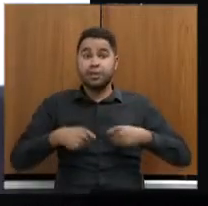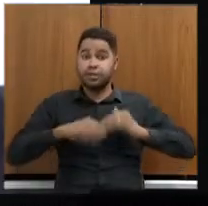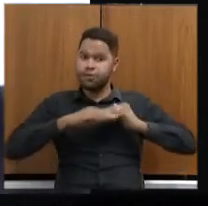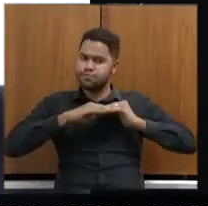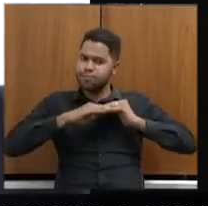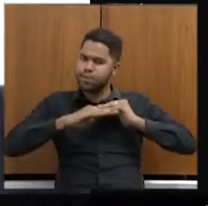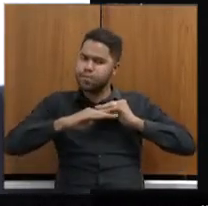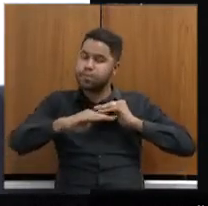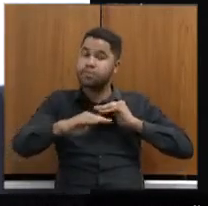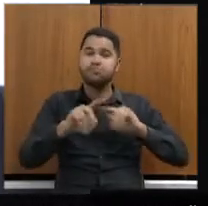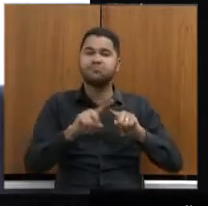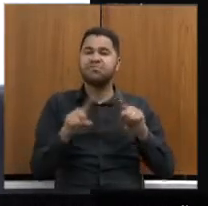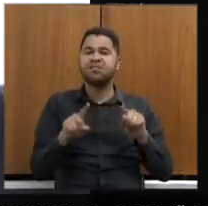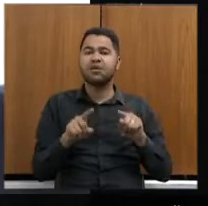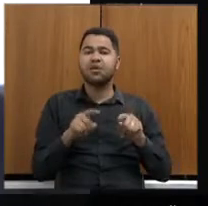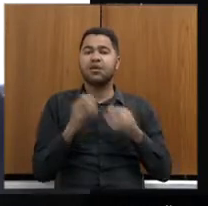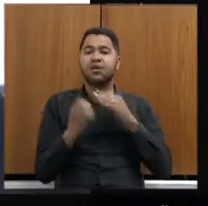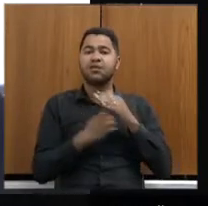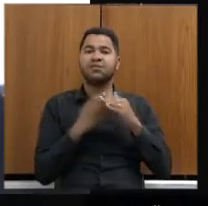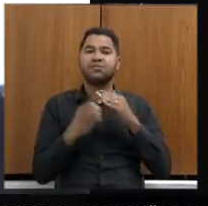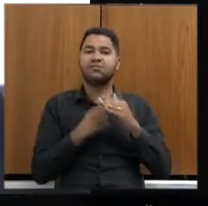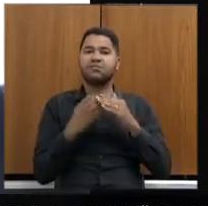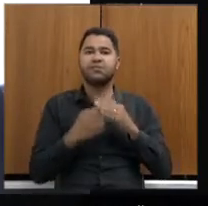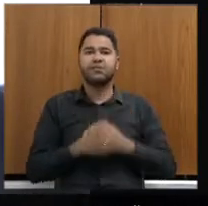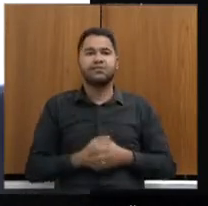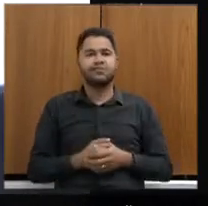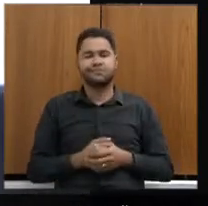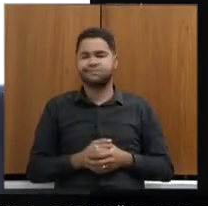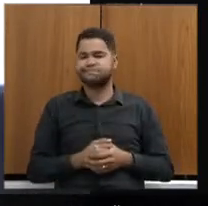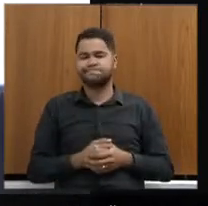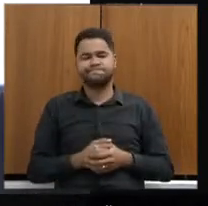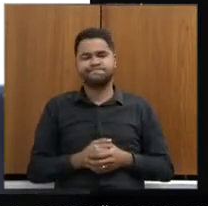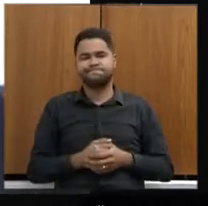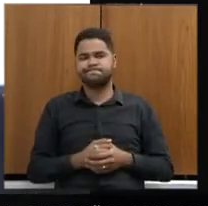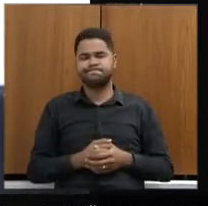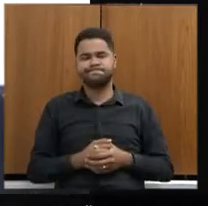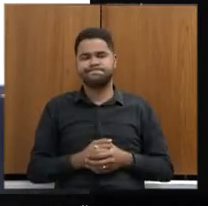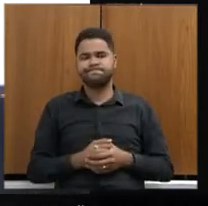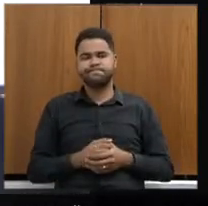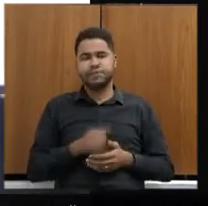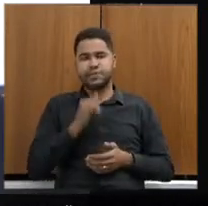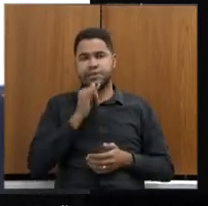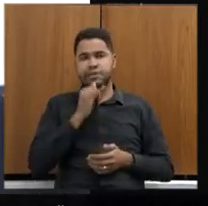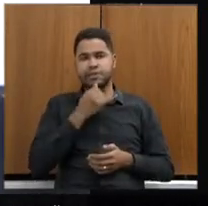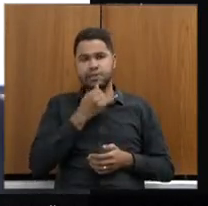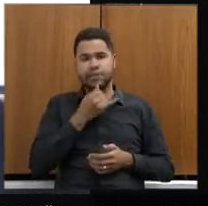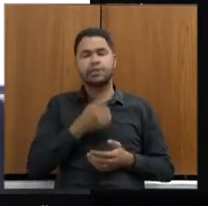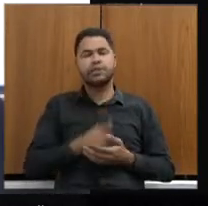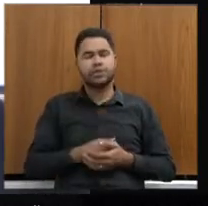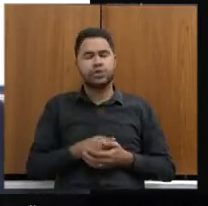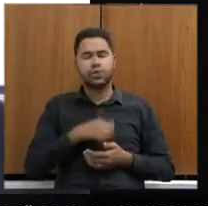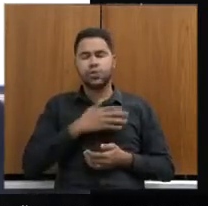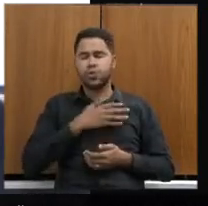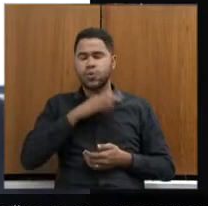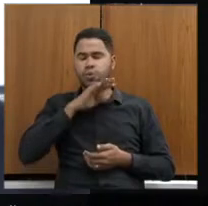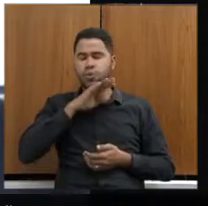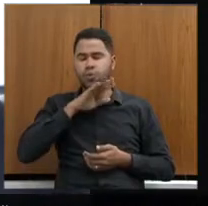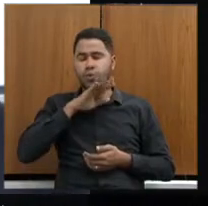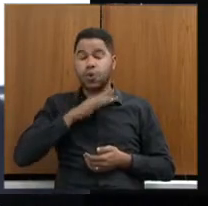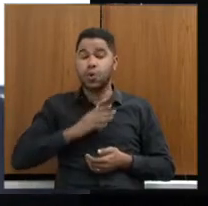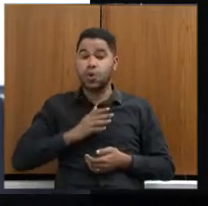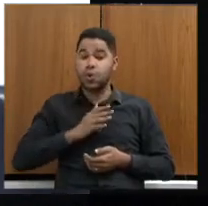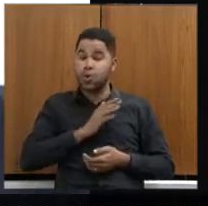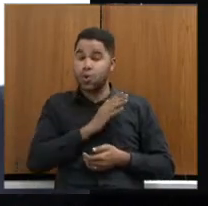Estrada precisa e empresa que tá lá é eu vou te contar o caso é uma coisa horrorosa simples eu peço senhor